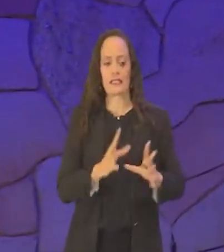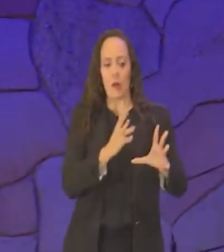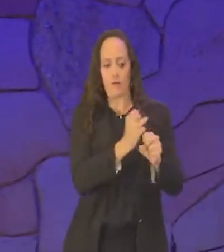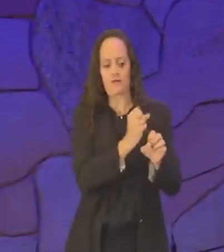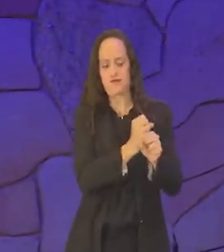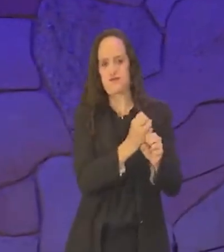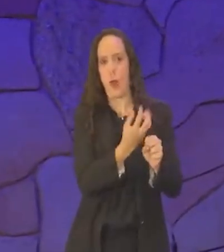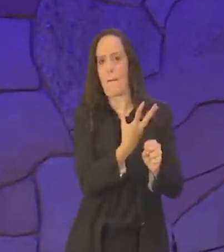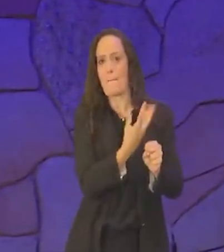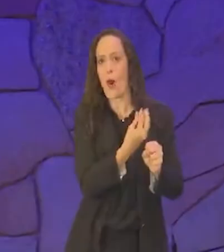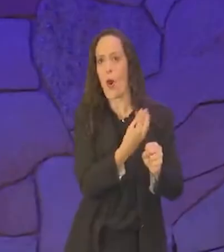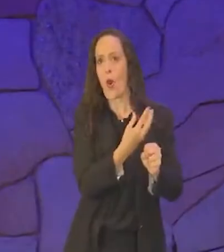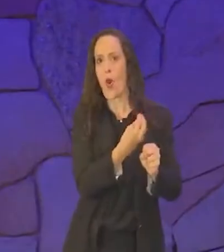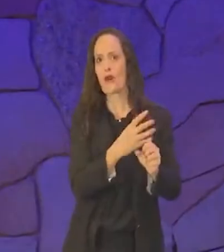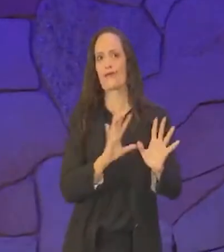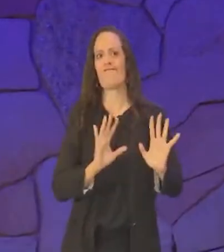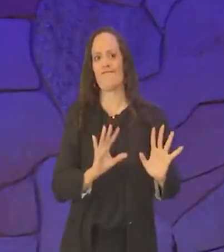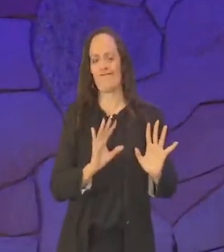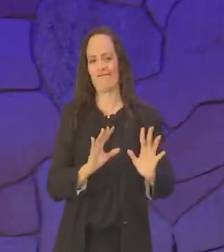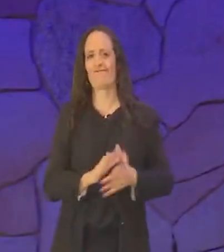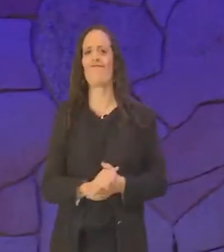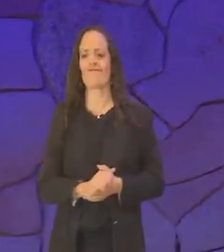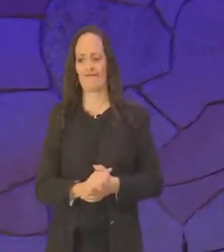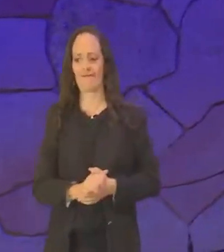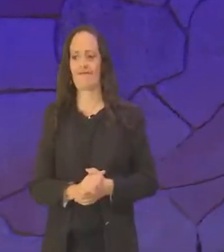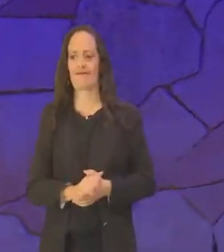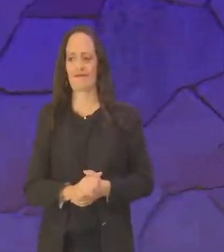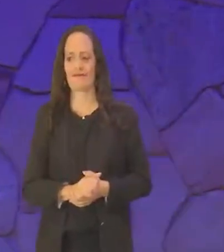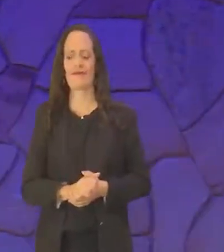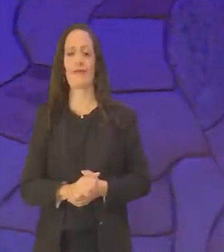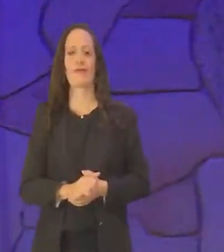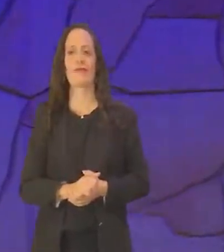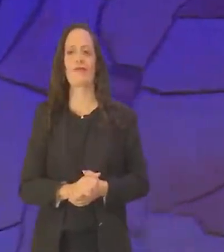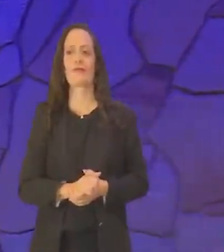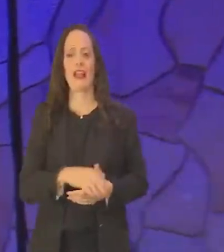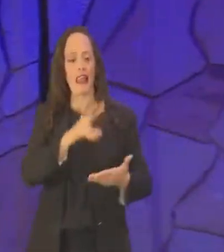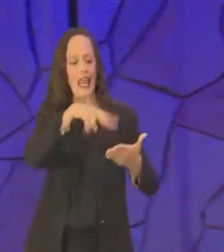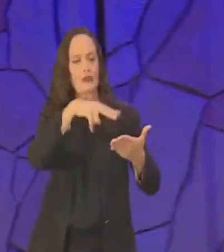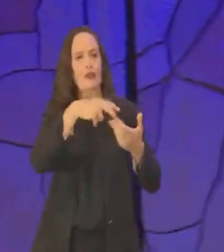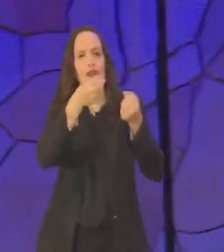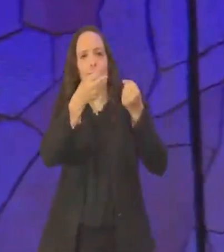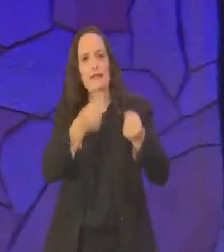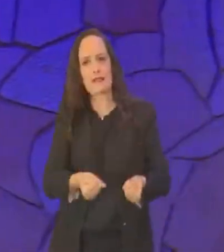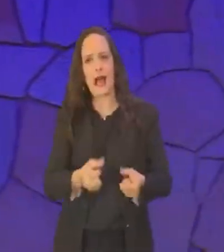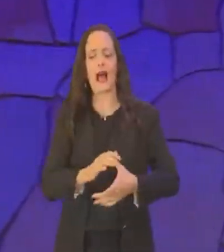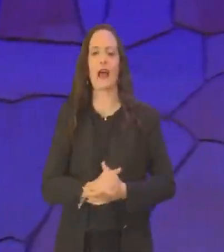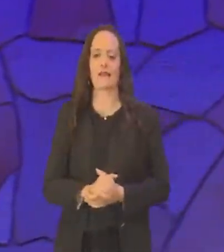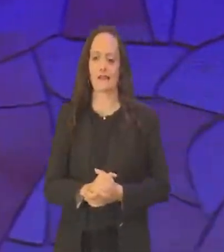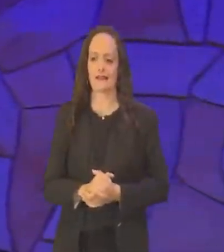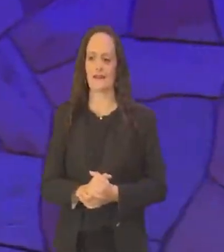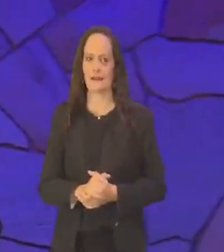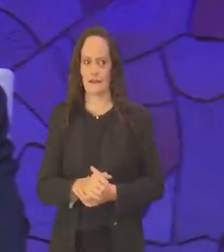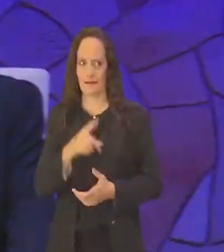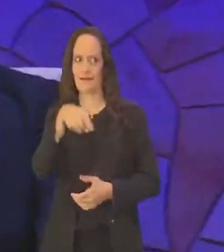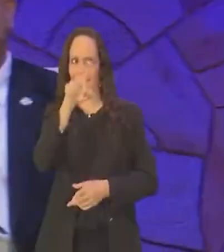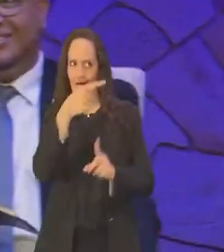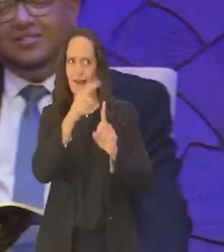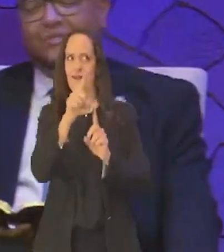mas quando acumula Levítico, aí fica difícil. A leitura fica pesada, compreender aquilo. Eu sei que você está nesse